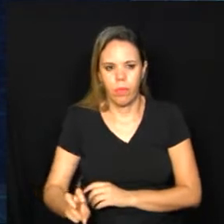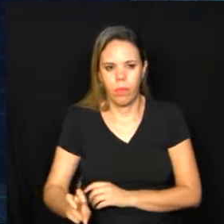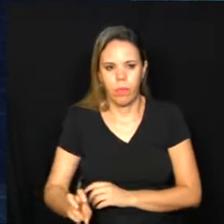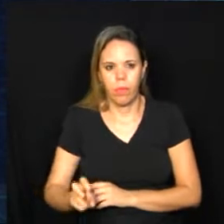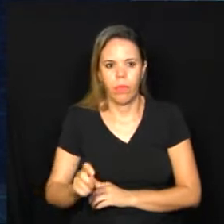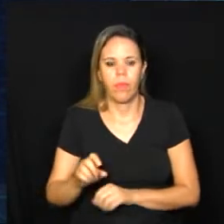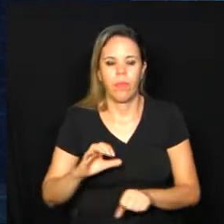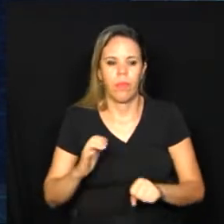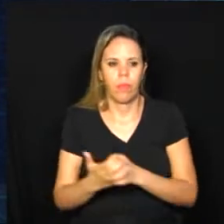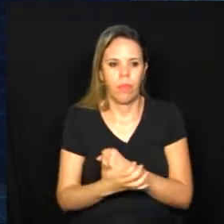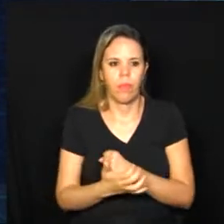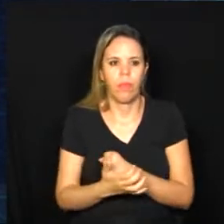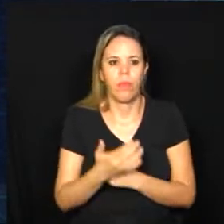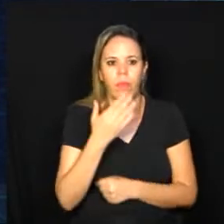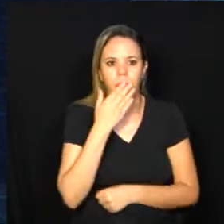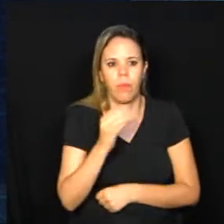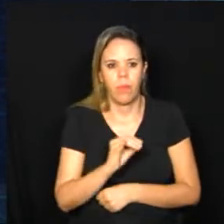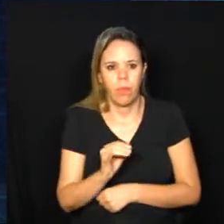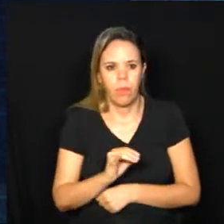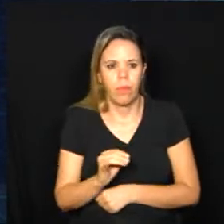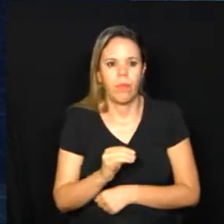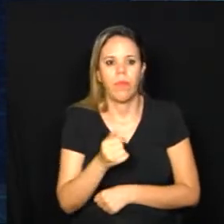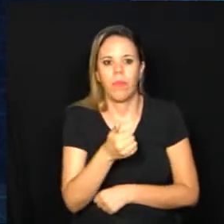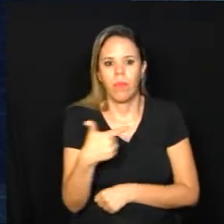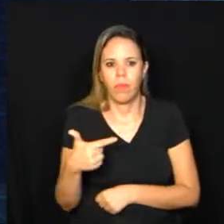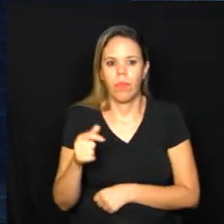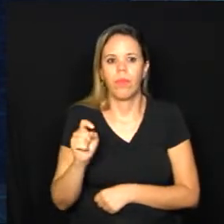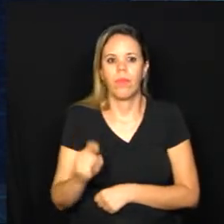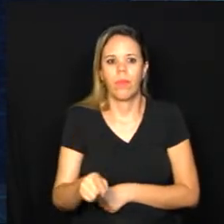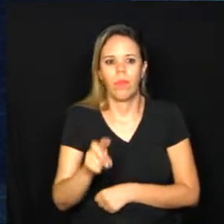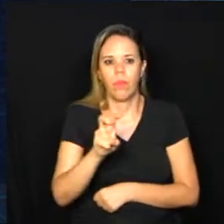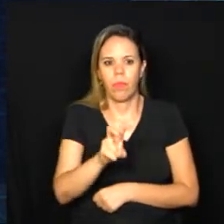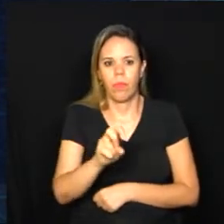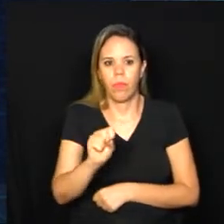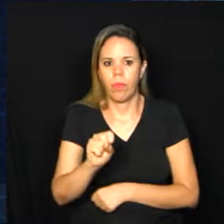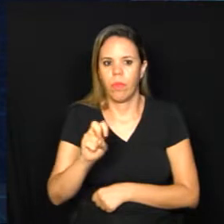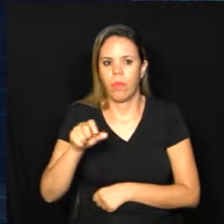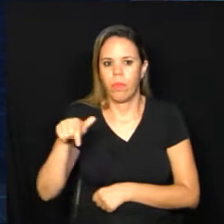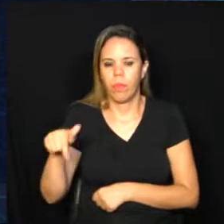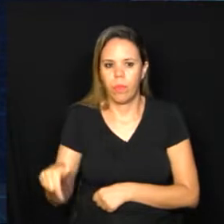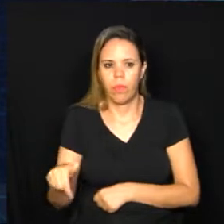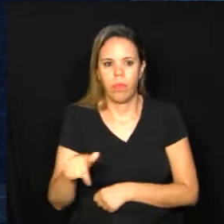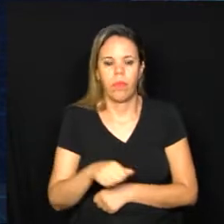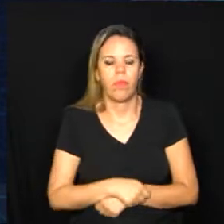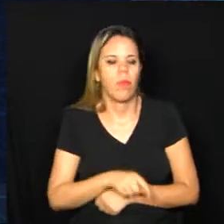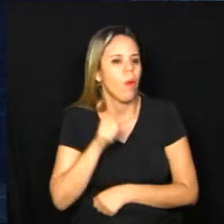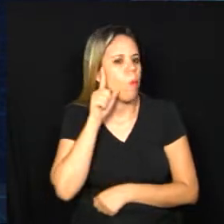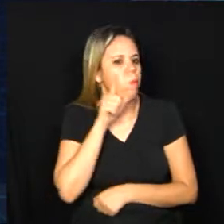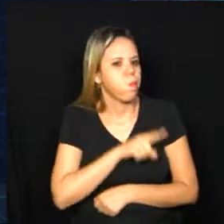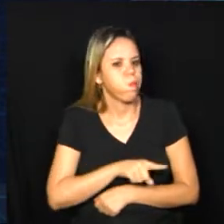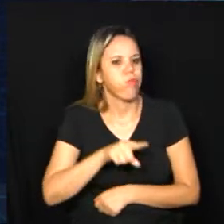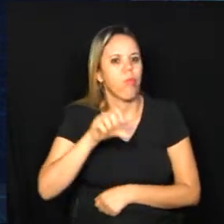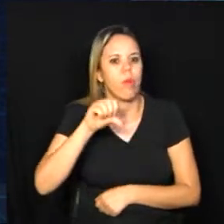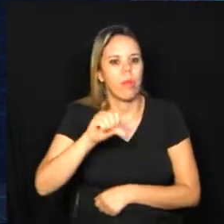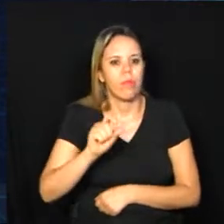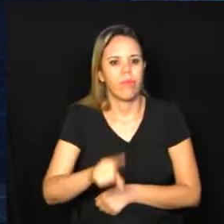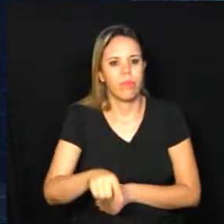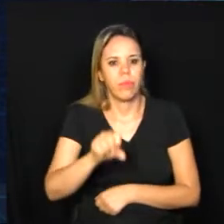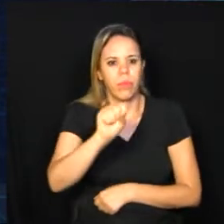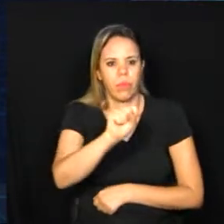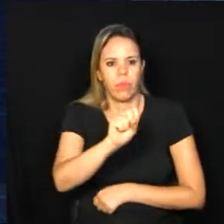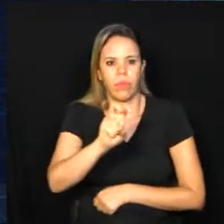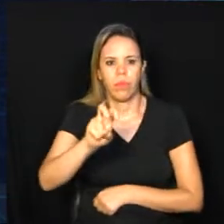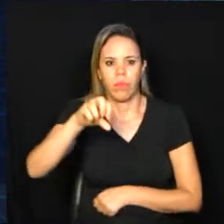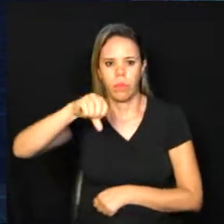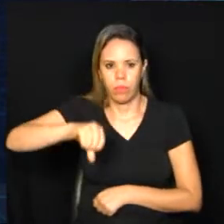55.995 casos da doença. Indaiatuba aparece na sequência com 12.587, Americana